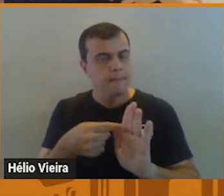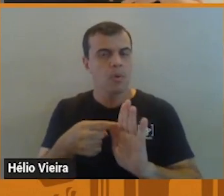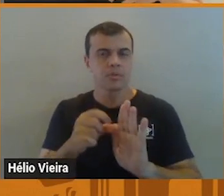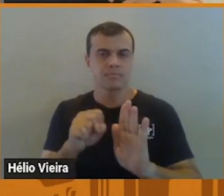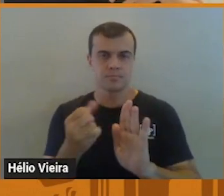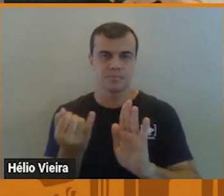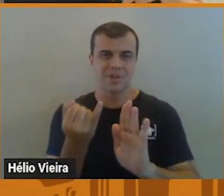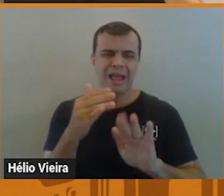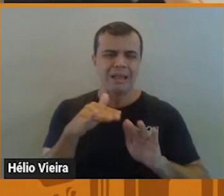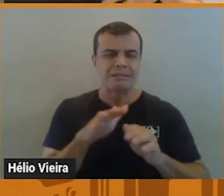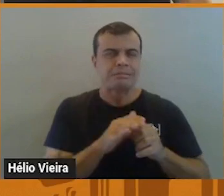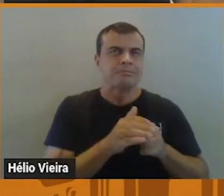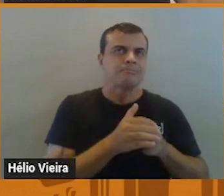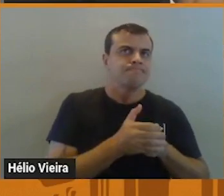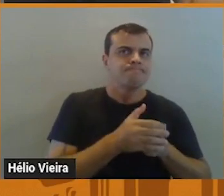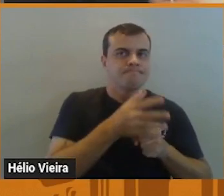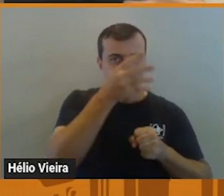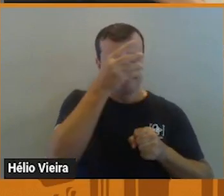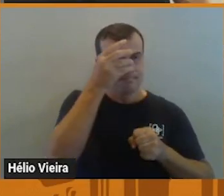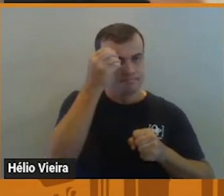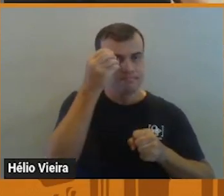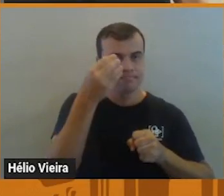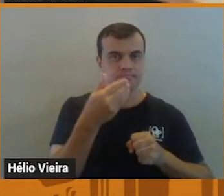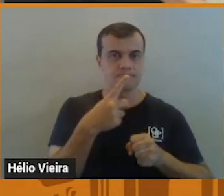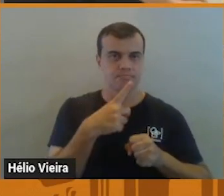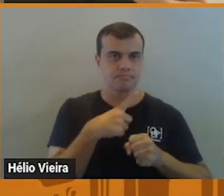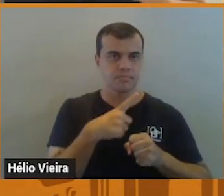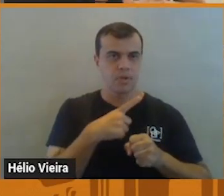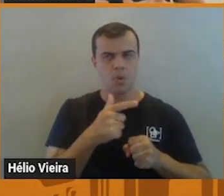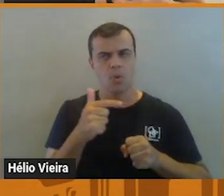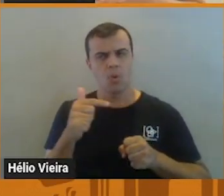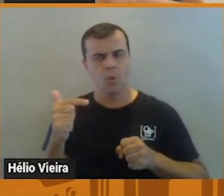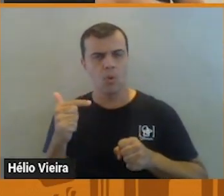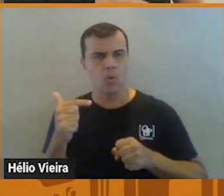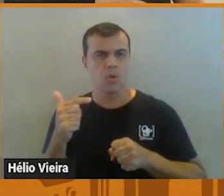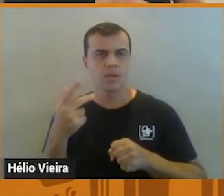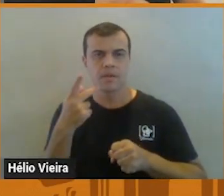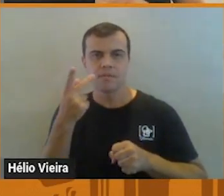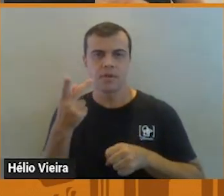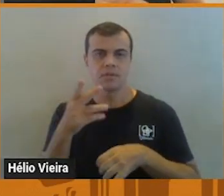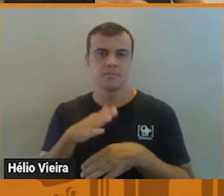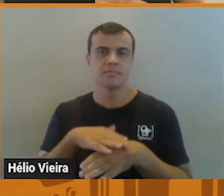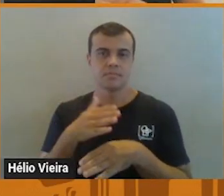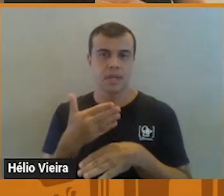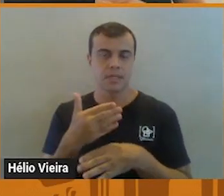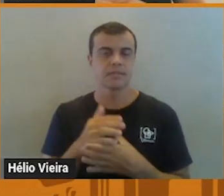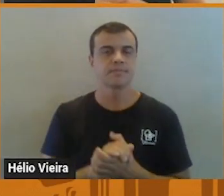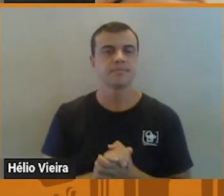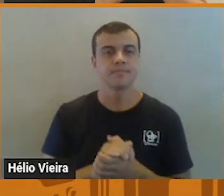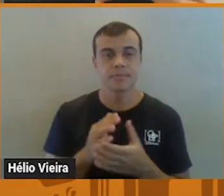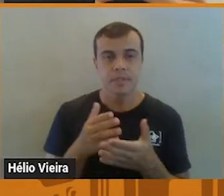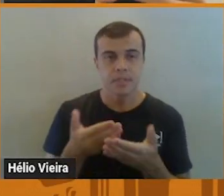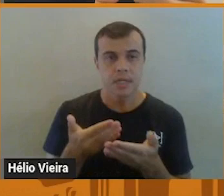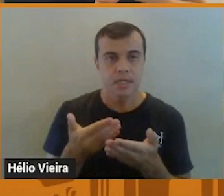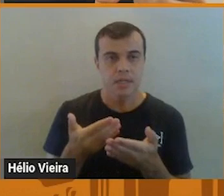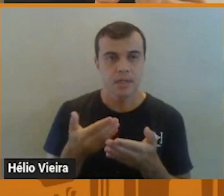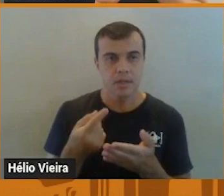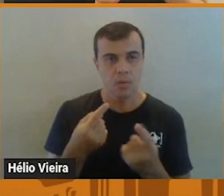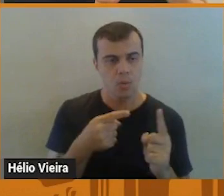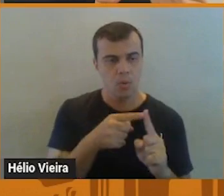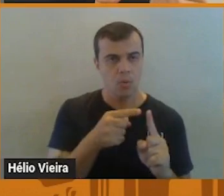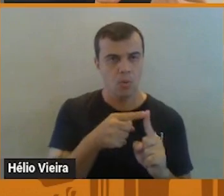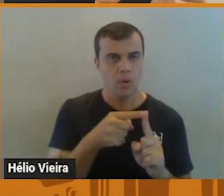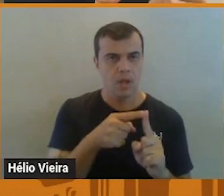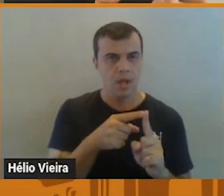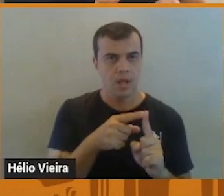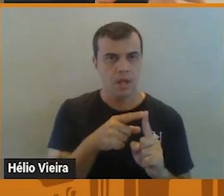que às vezes ficam esquecidos, entre outros que são mais falados, né? E um desses personagens